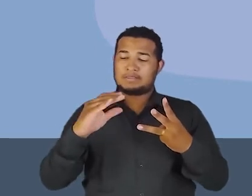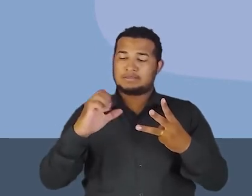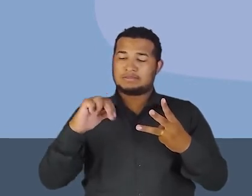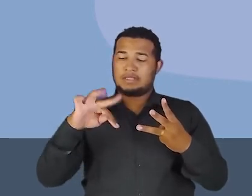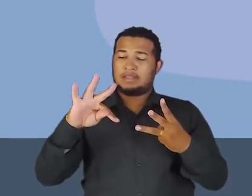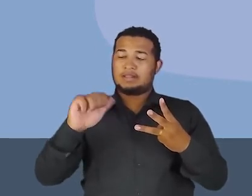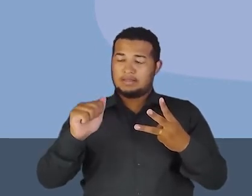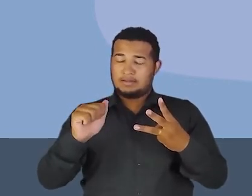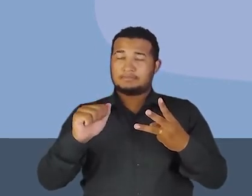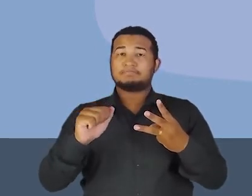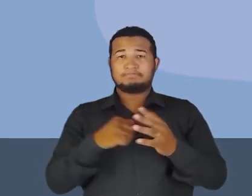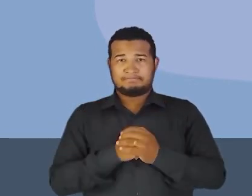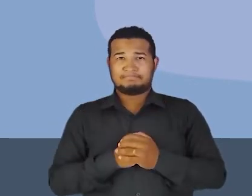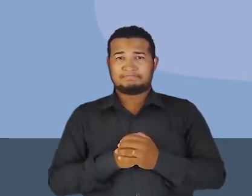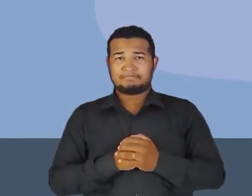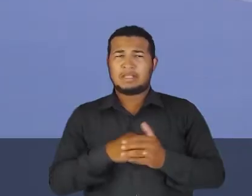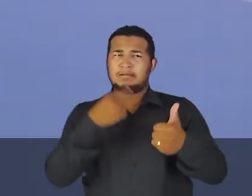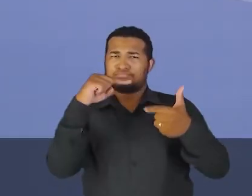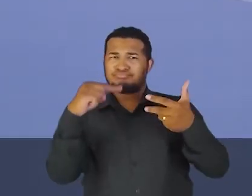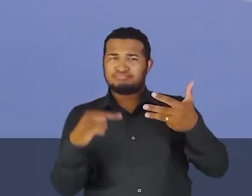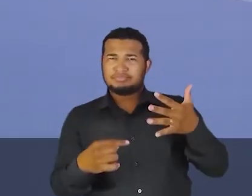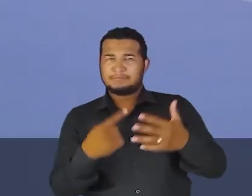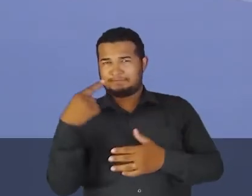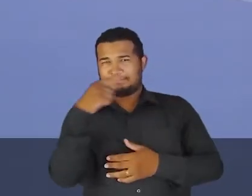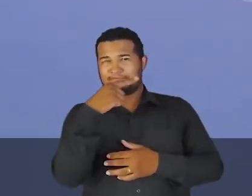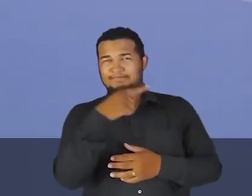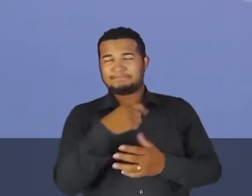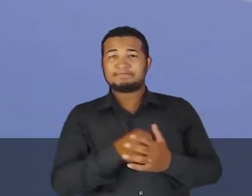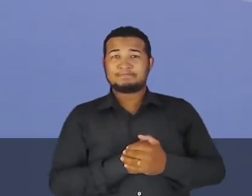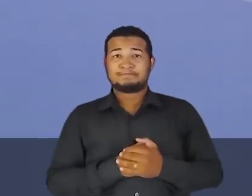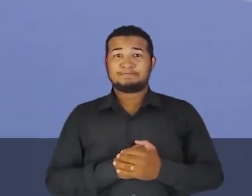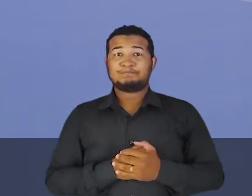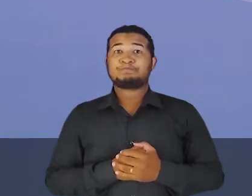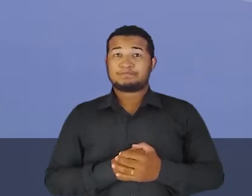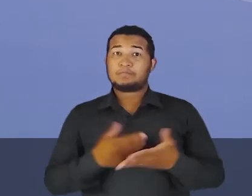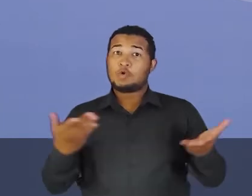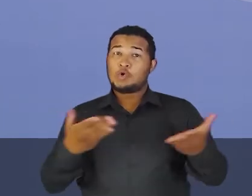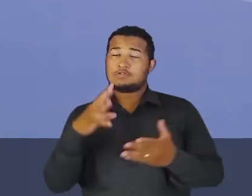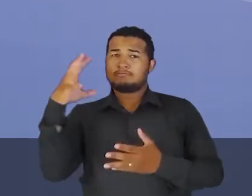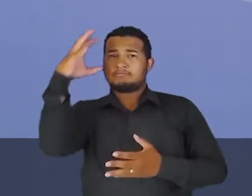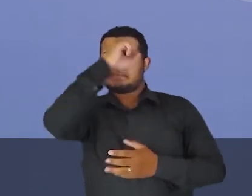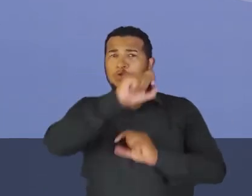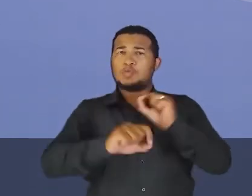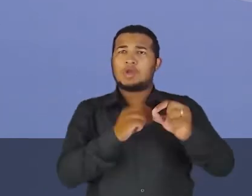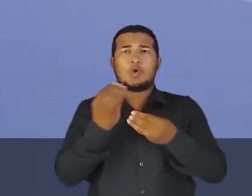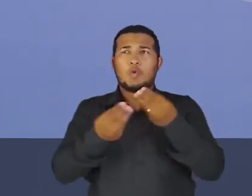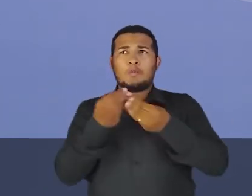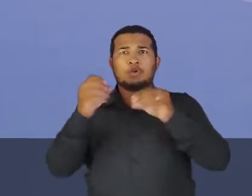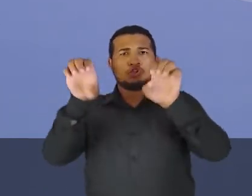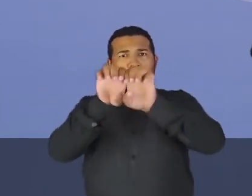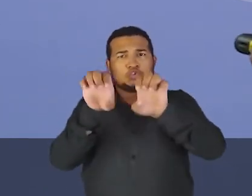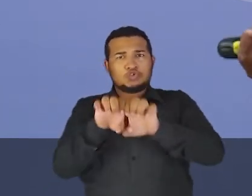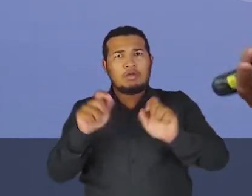e do cordão umbilical, ok? Então, volta para cá. Então, nós vamos aprender sobre como essas estruturas se diferenciam